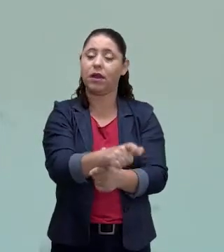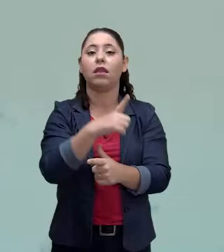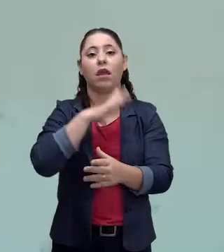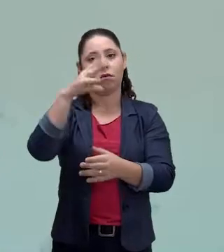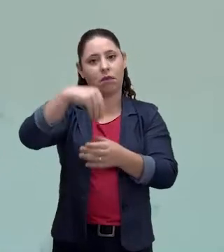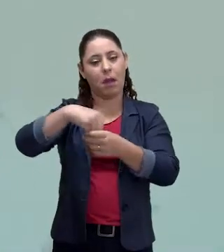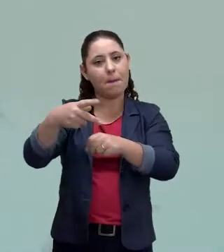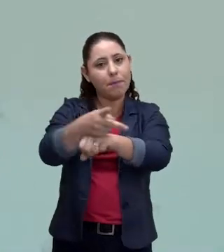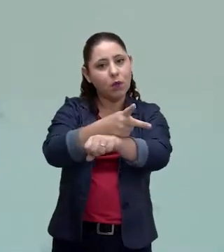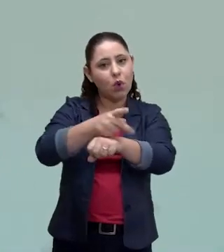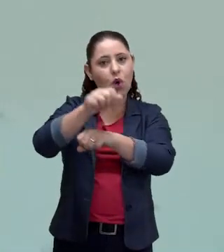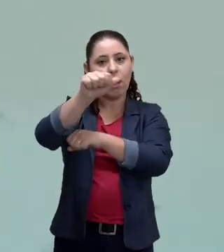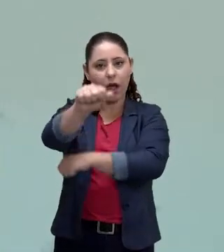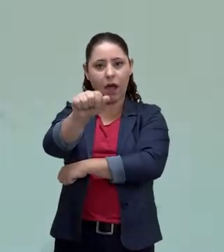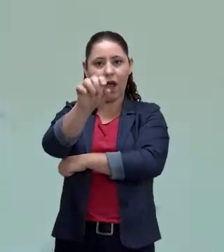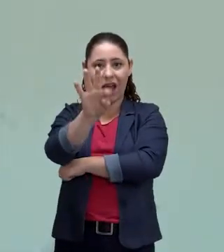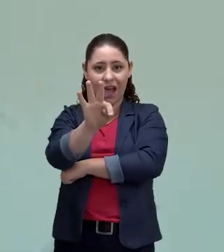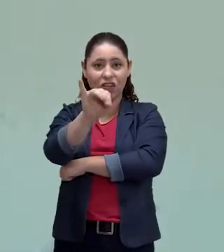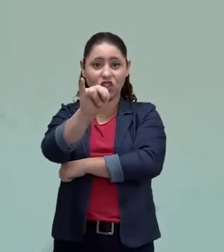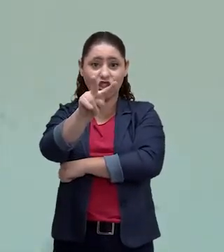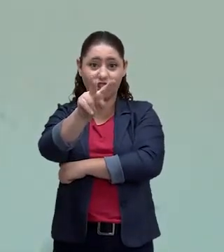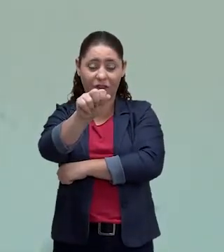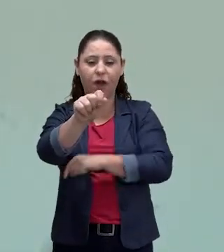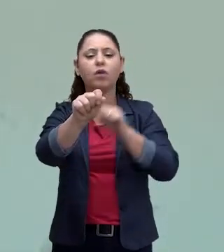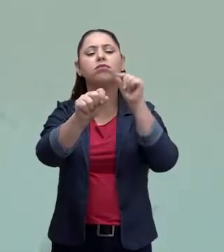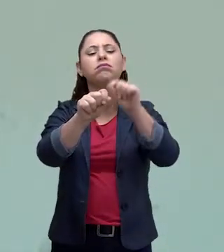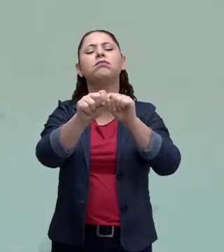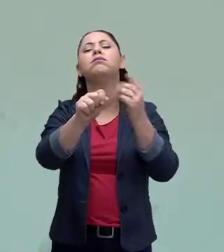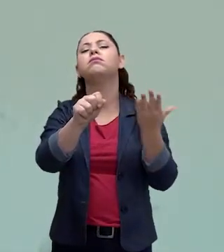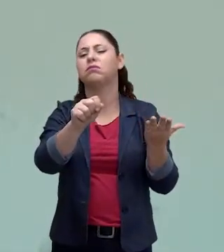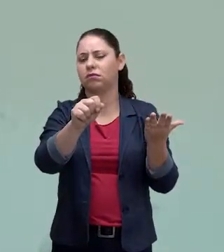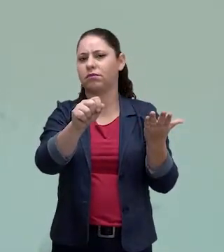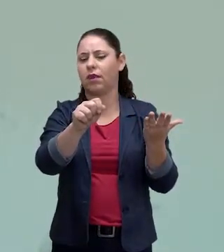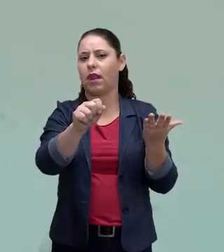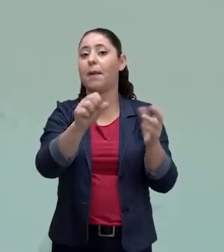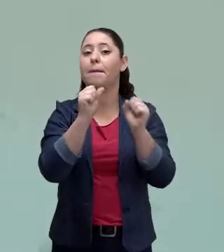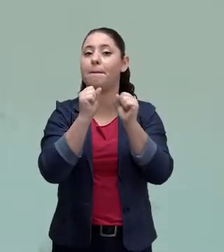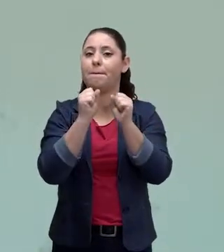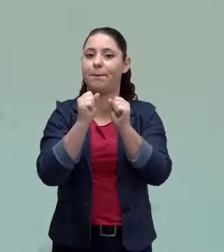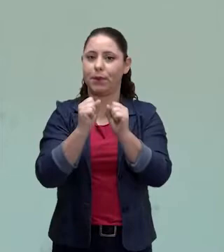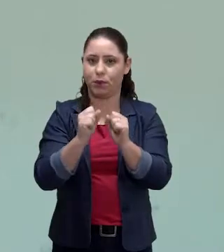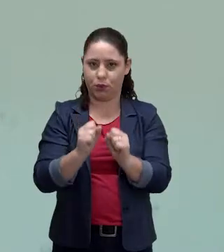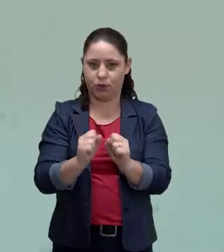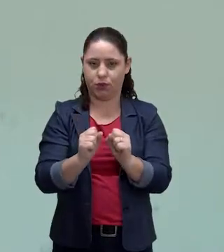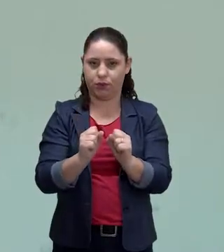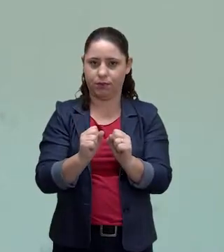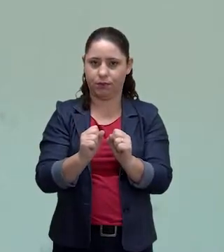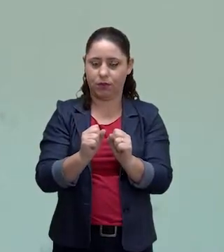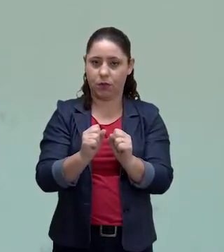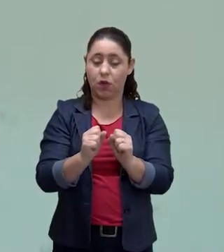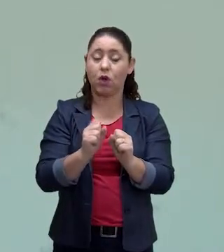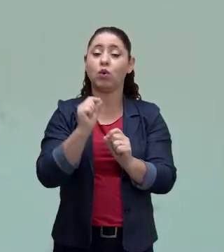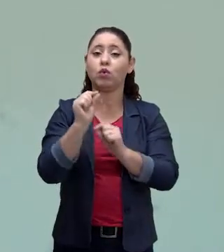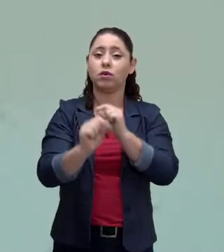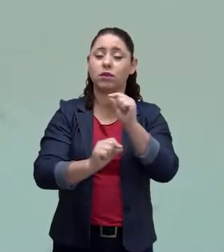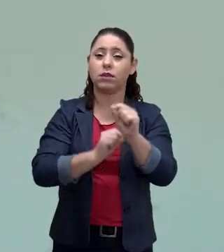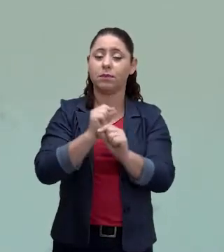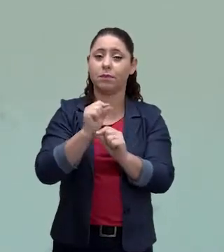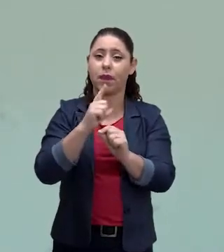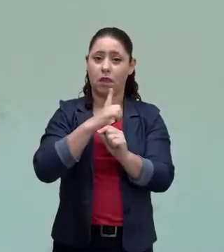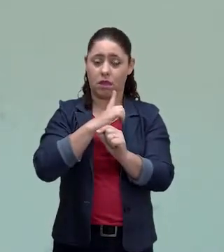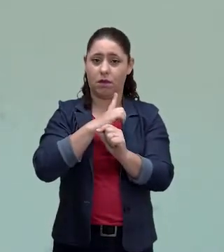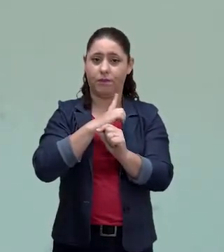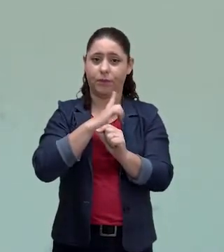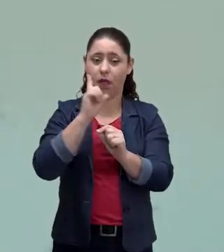saúde mental a busca ativa. O que é a busca ativa? É a possibilidade de